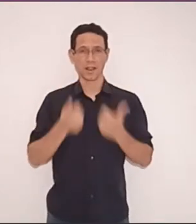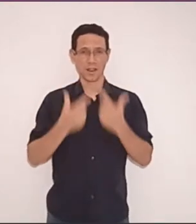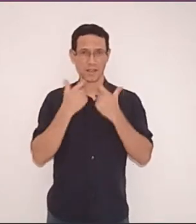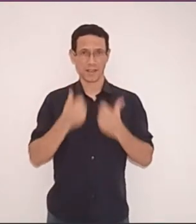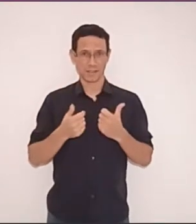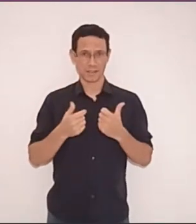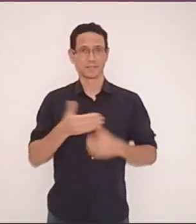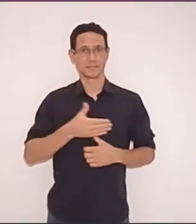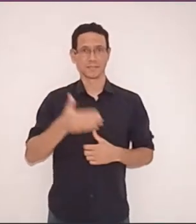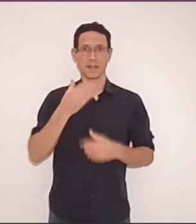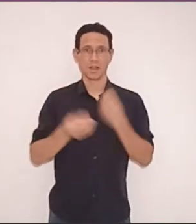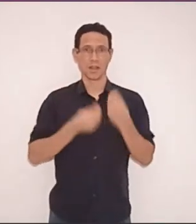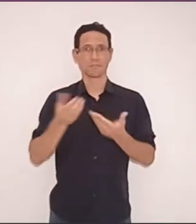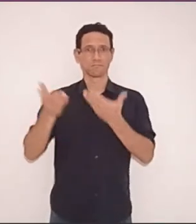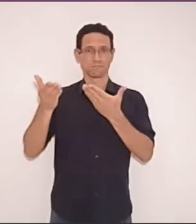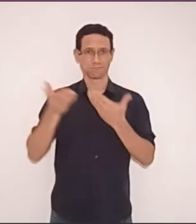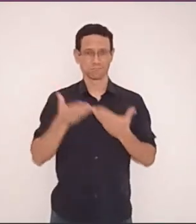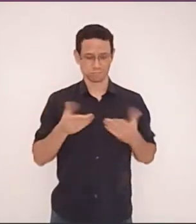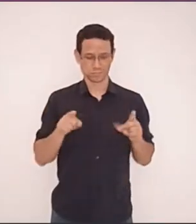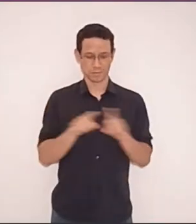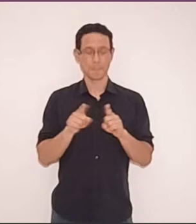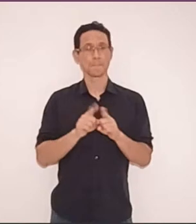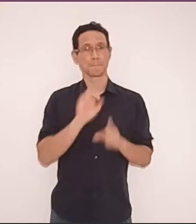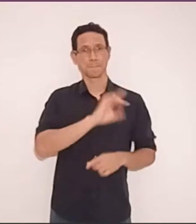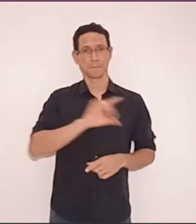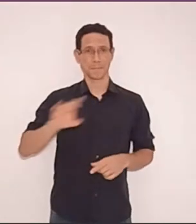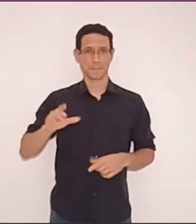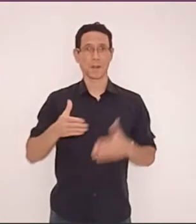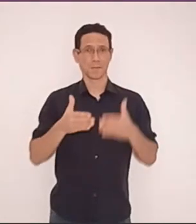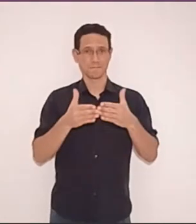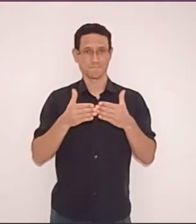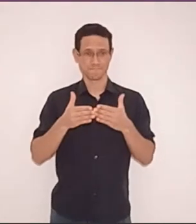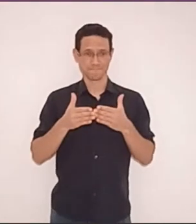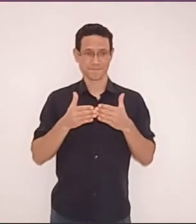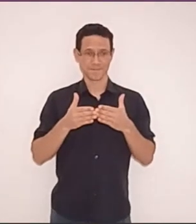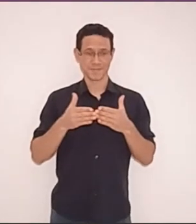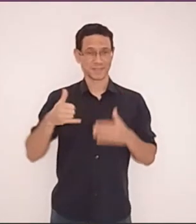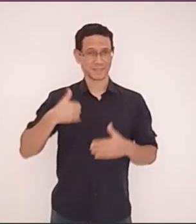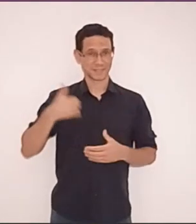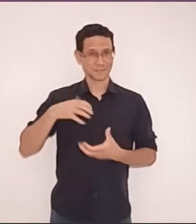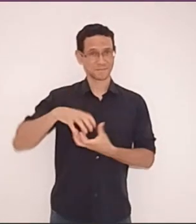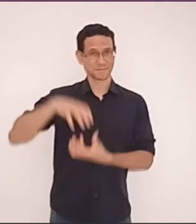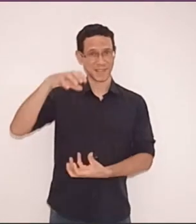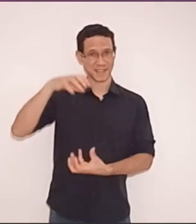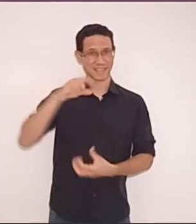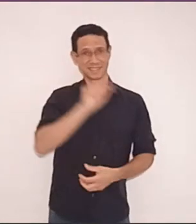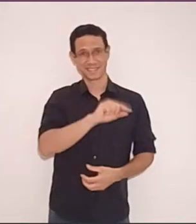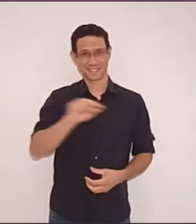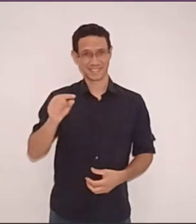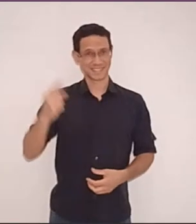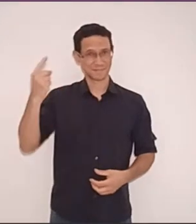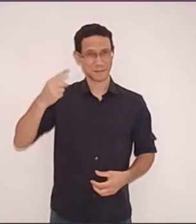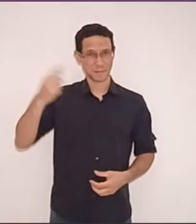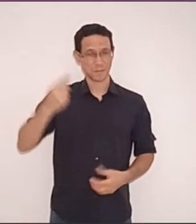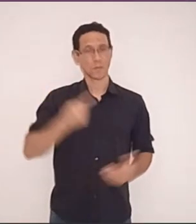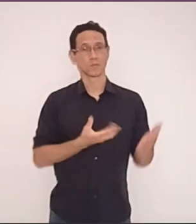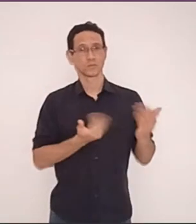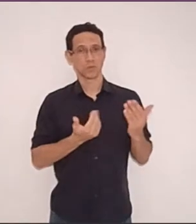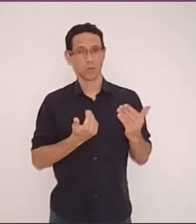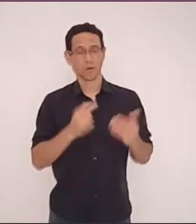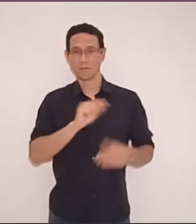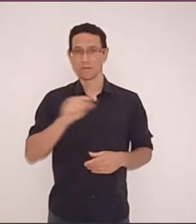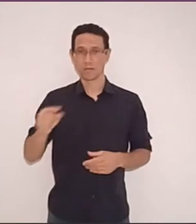de passar a palavra a convidada e aos convidados peço licença as minhas mais velhas aos mais velhos aos mais jovens